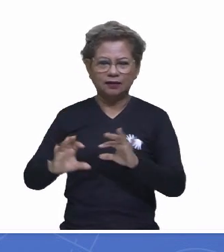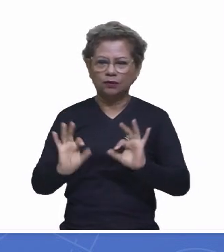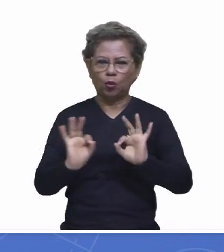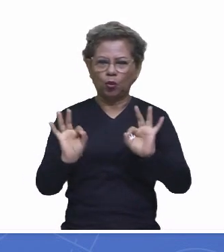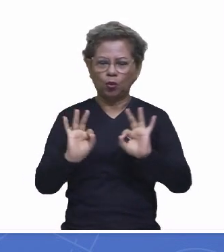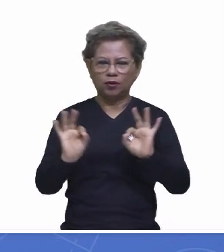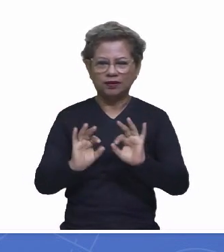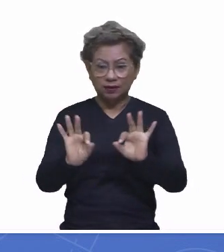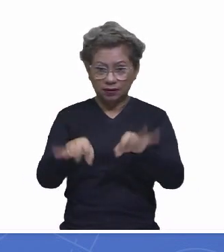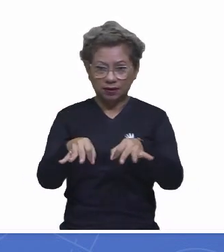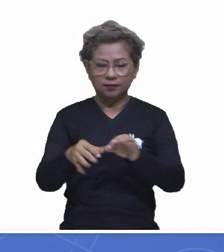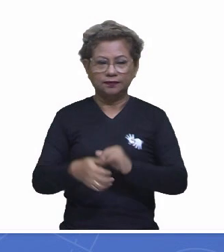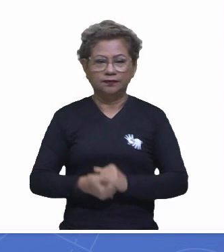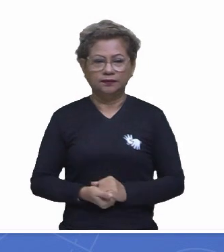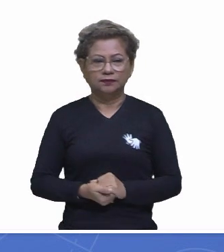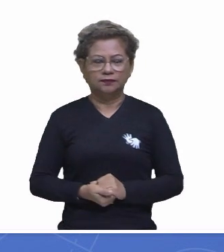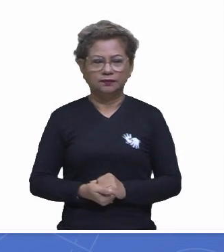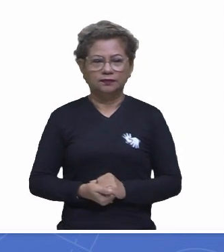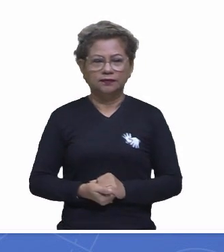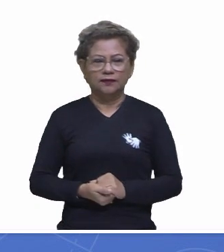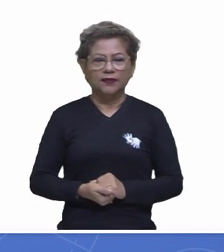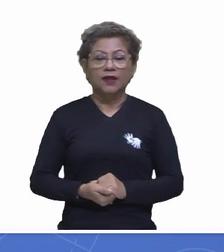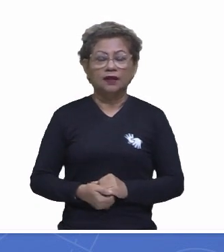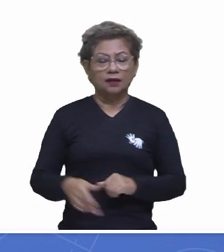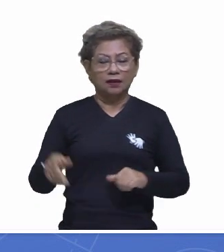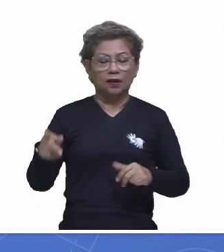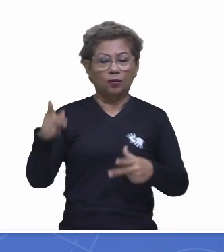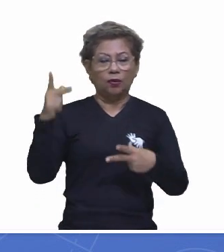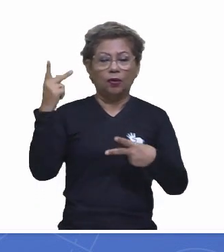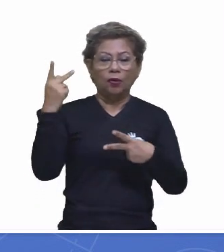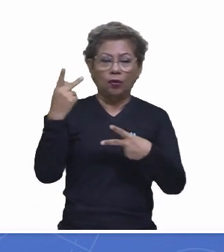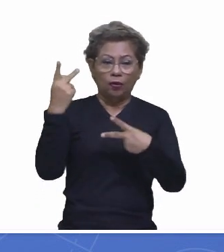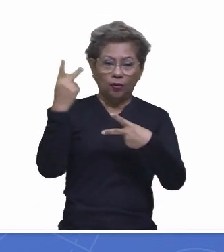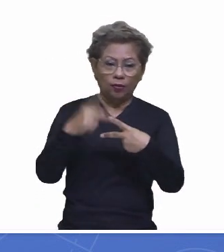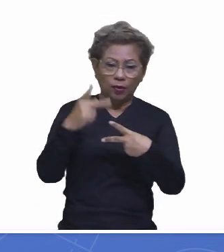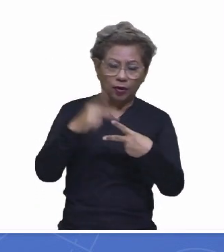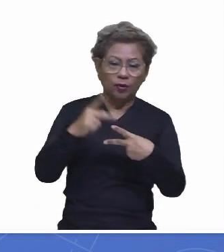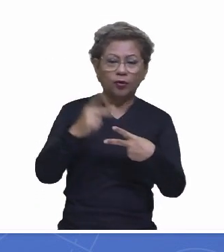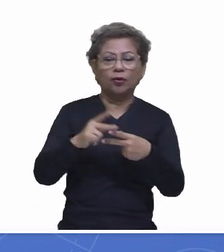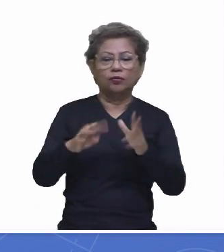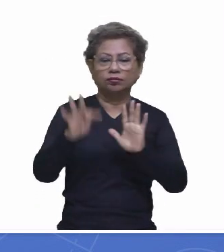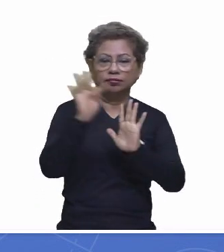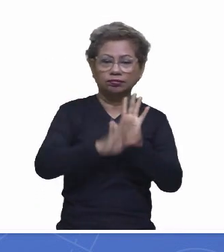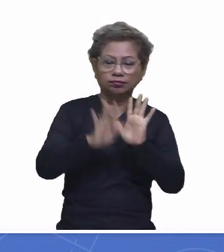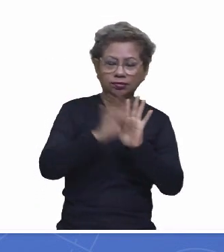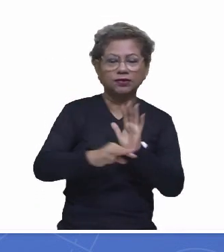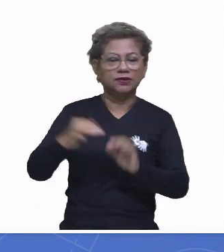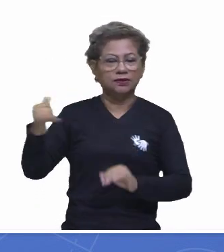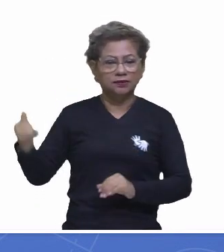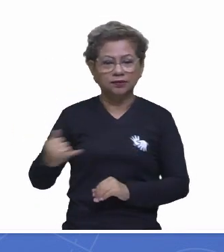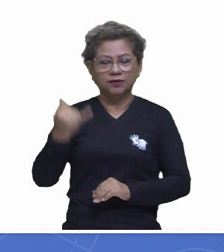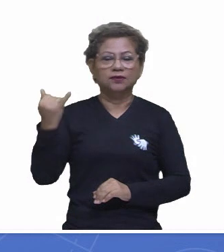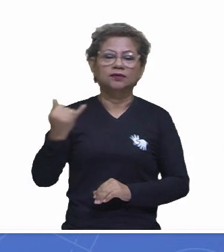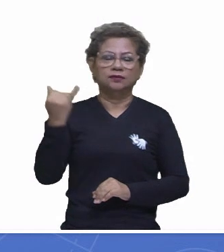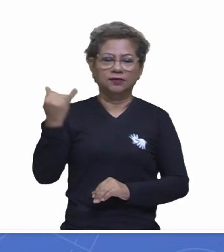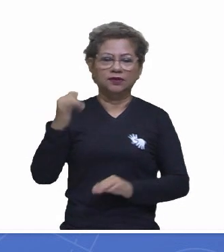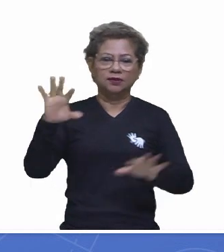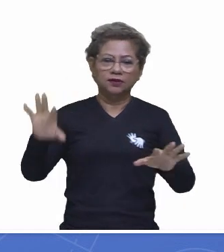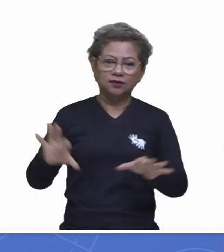certo? Então, pessoal, pronomes funcionam nos textos como elementos de coesão